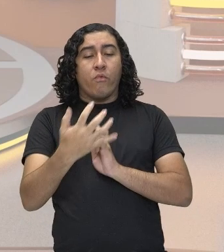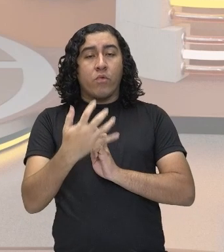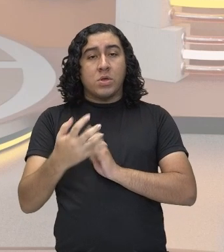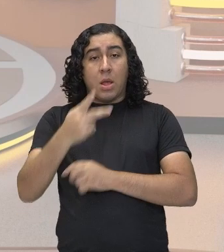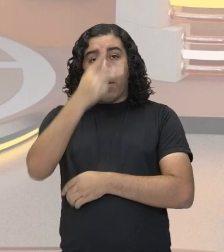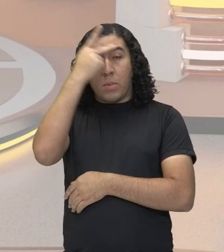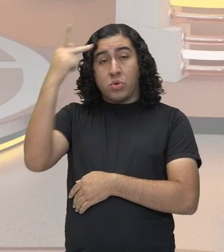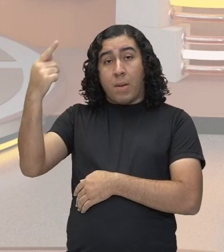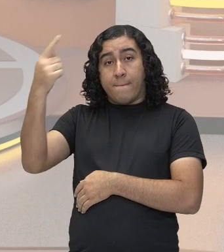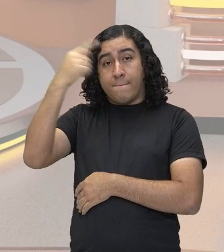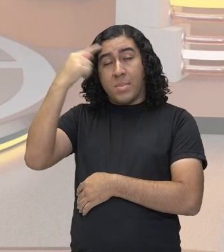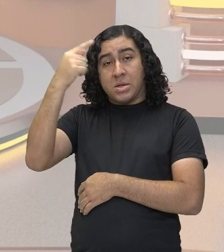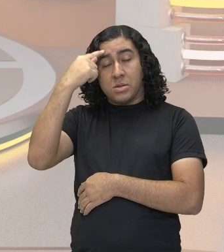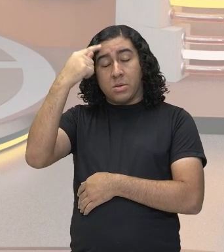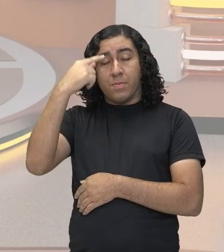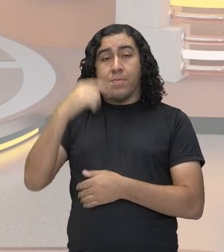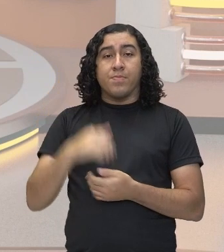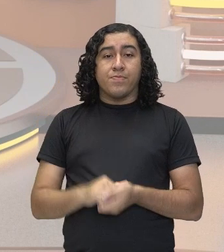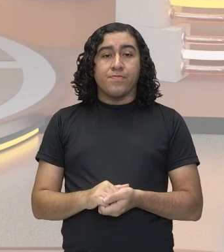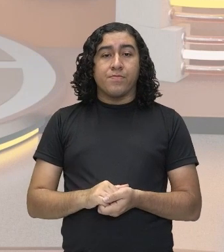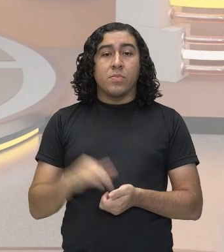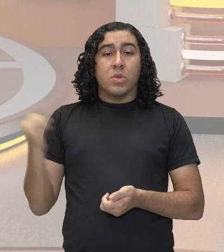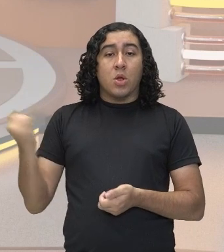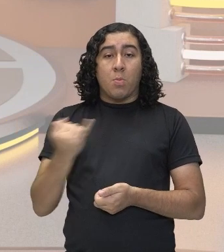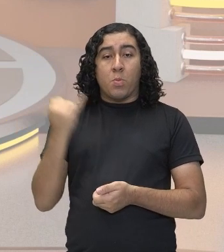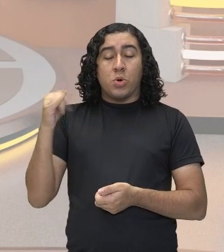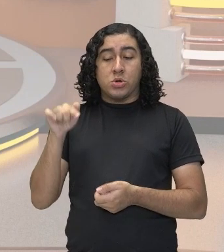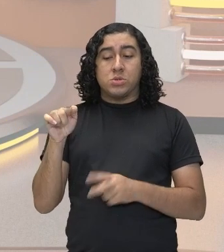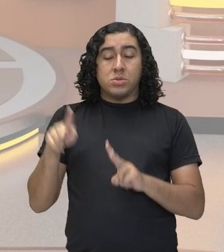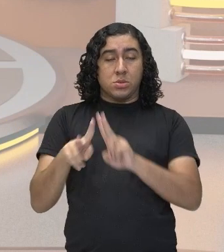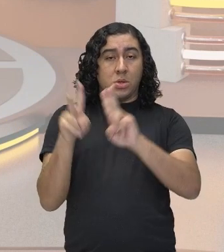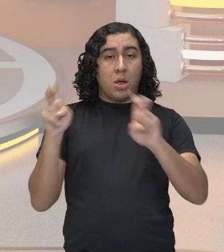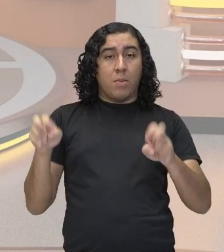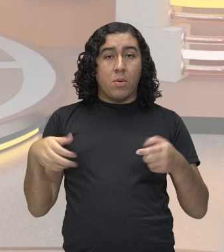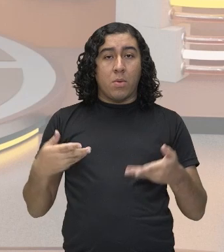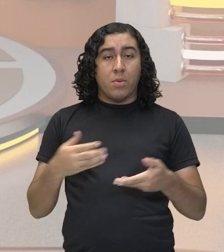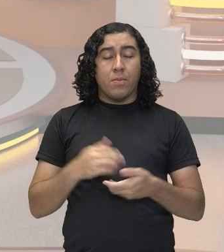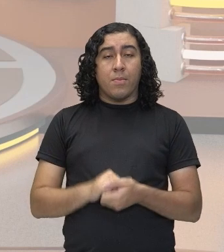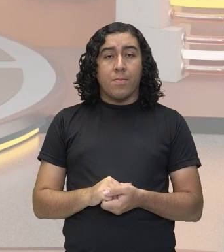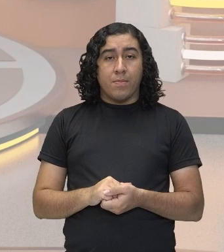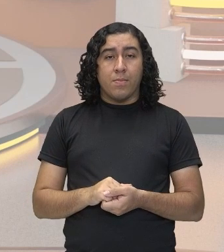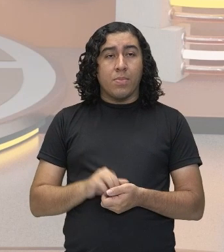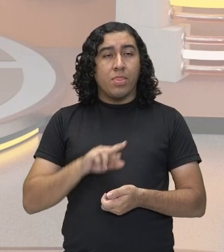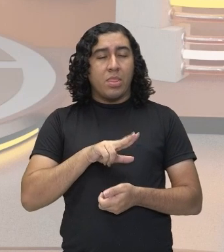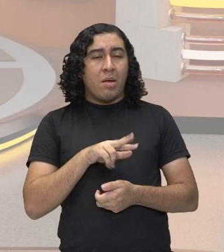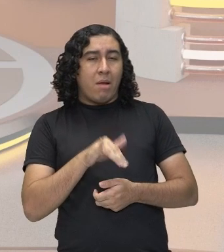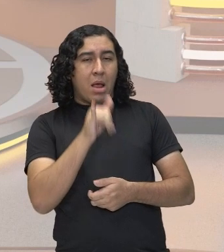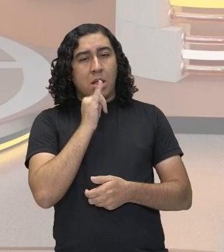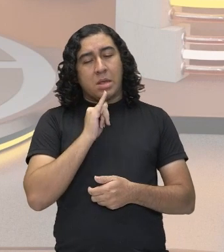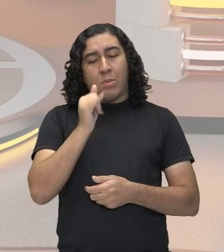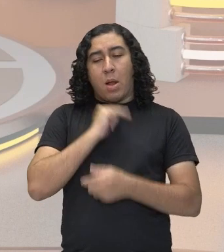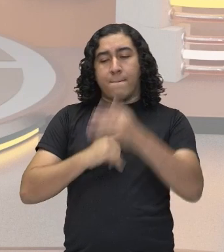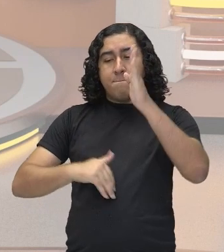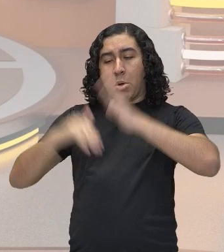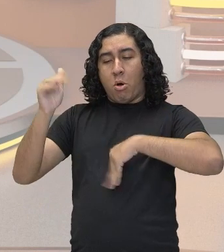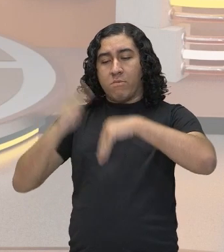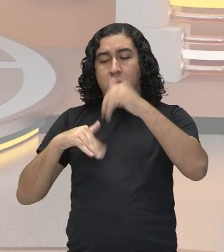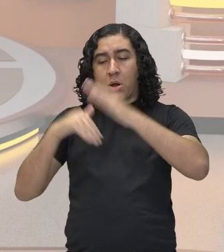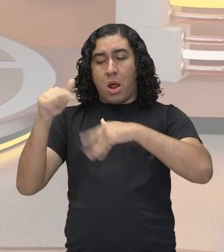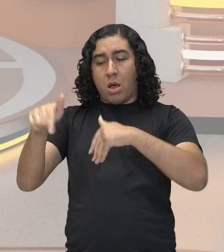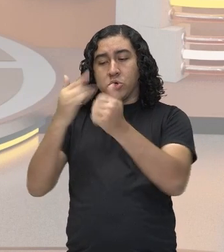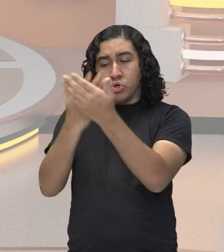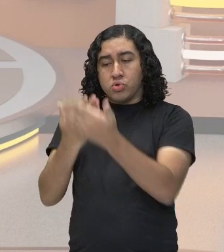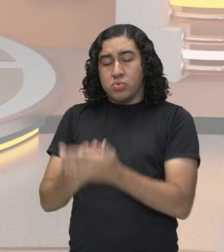mais importante aqui do que nós vamos falar sobre a fenomenologia de Husserl não é a gente ficar especialista na fenomenologia,